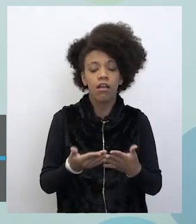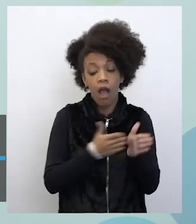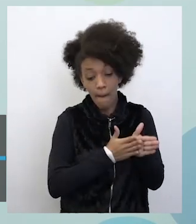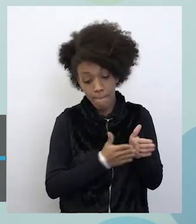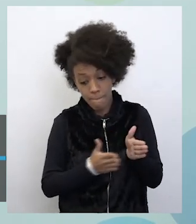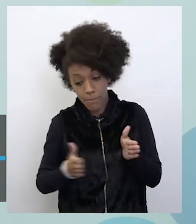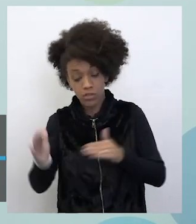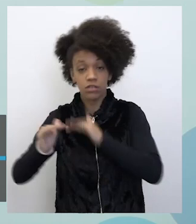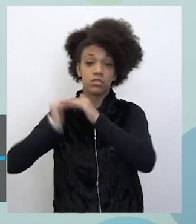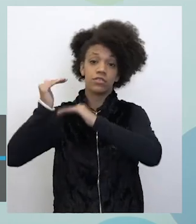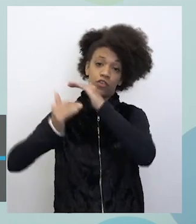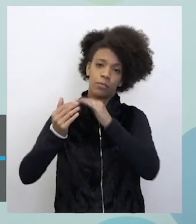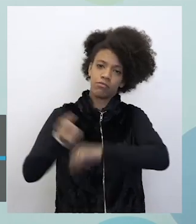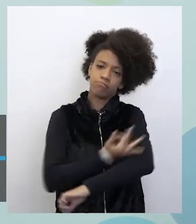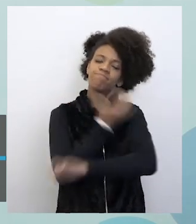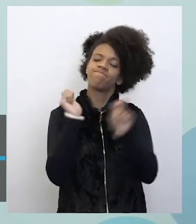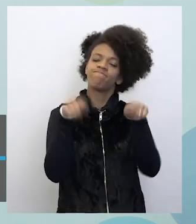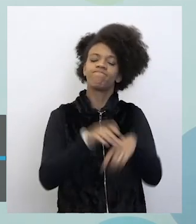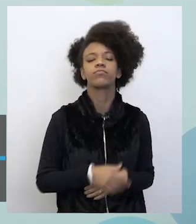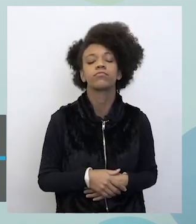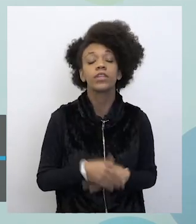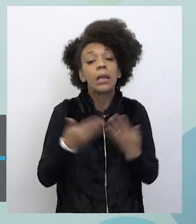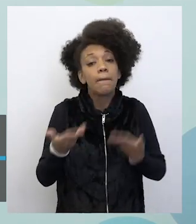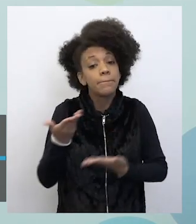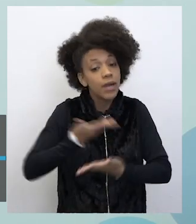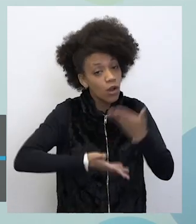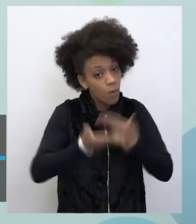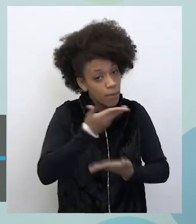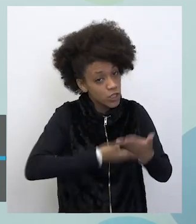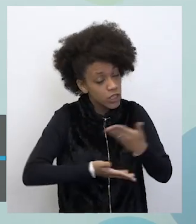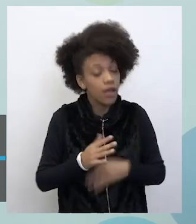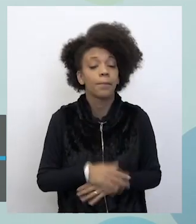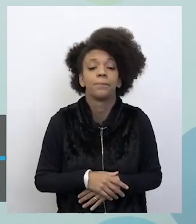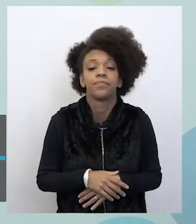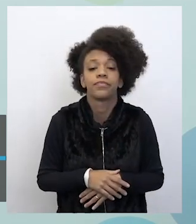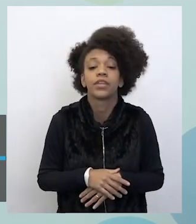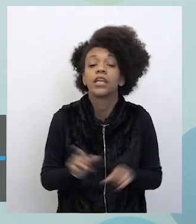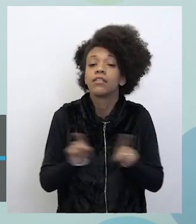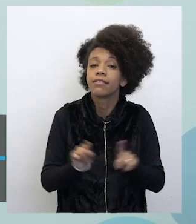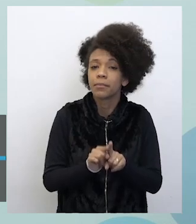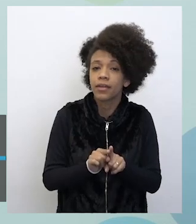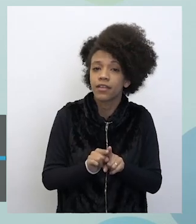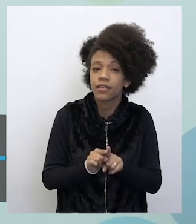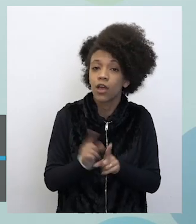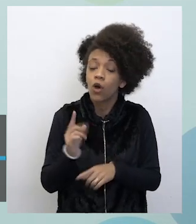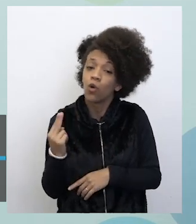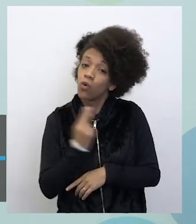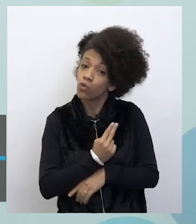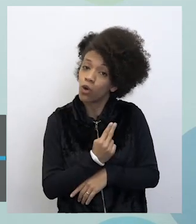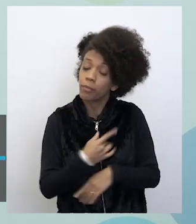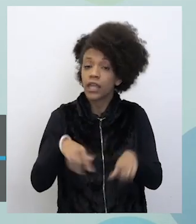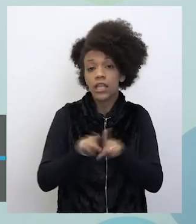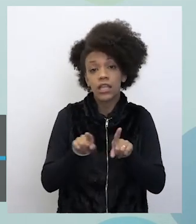processo de desenvolvimento socioemocional. Para compartilhar a nossa rubrica, a gente vai colocar o nosso nome e a